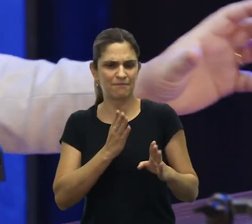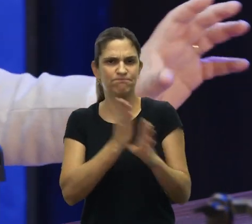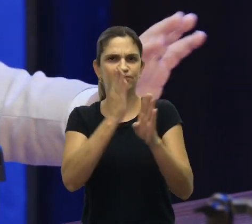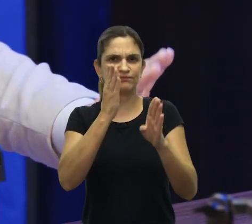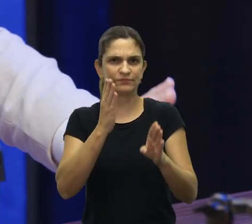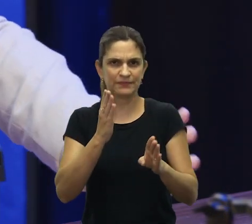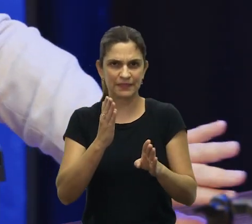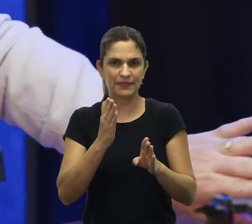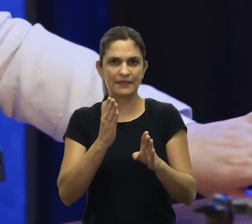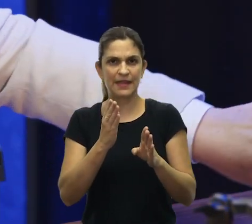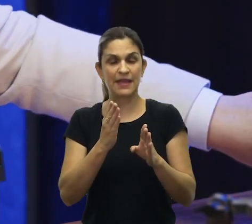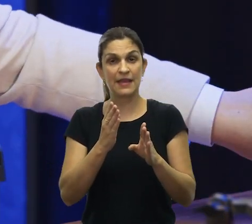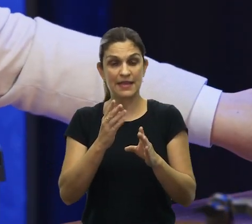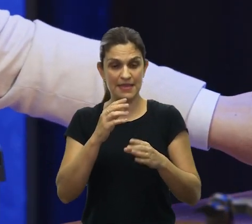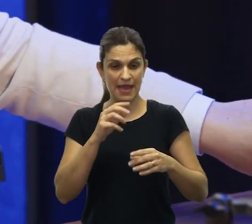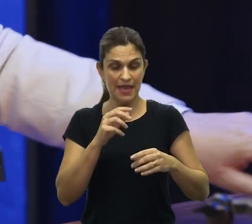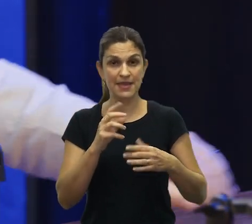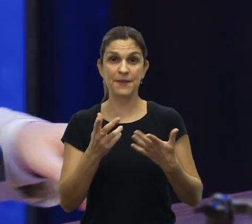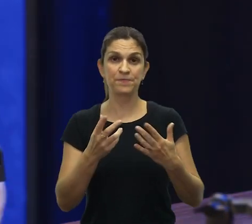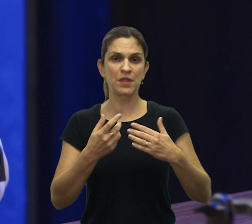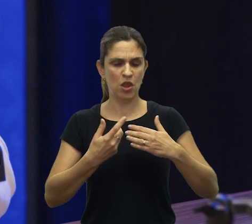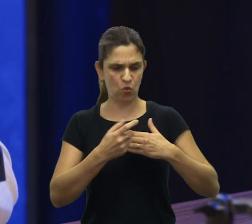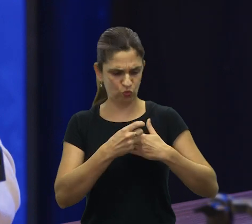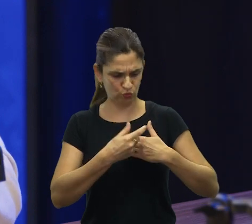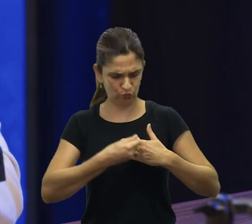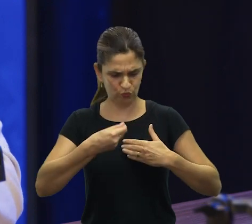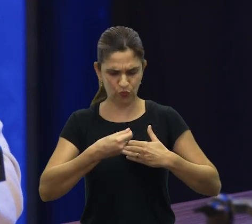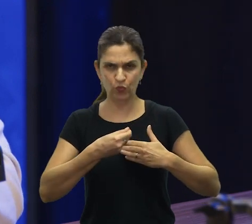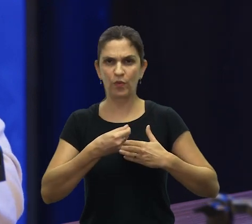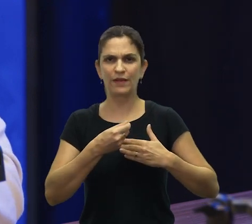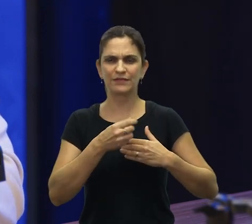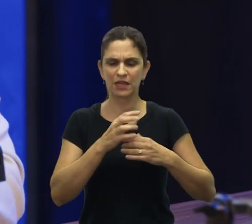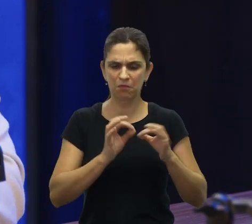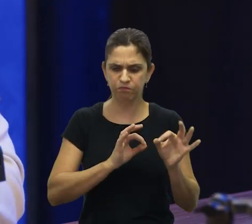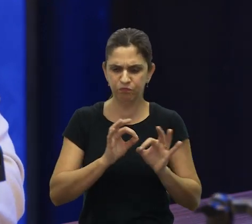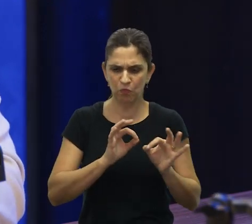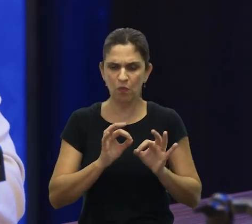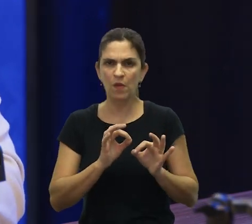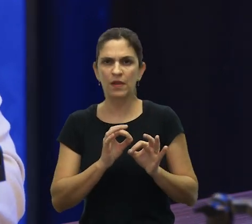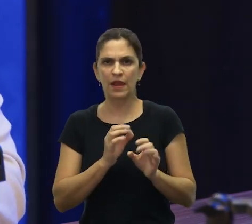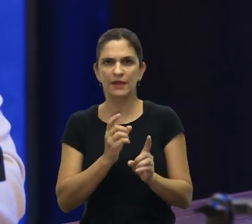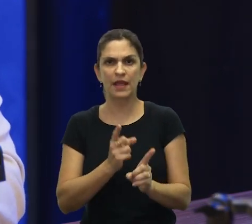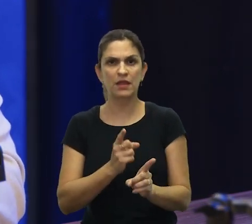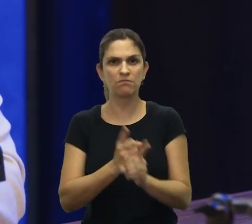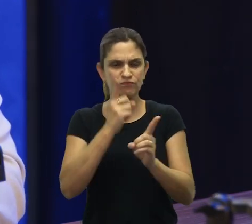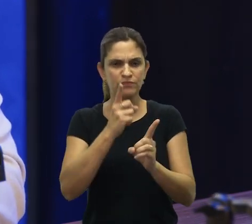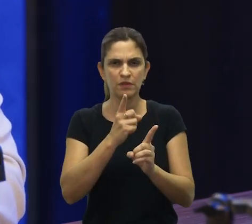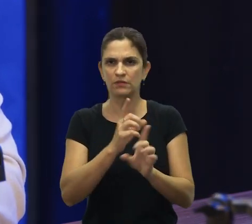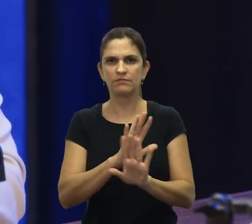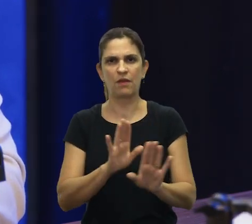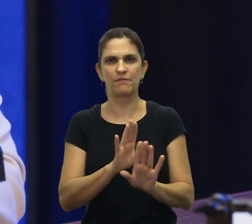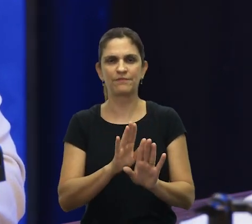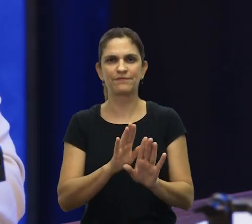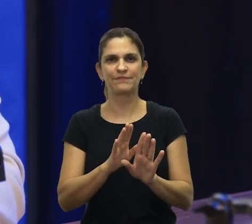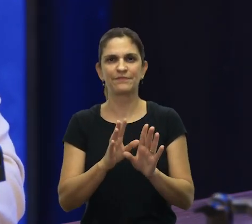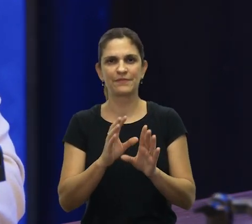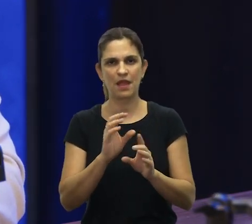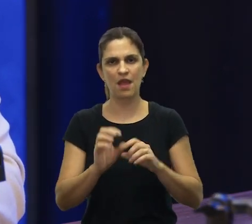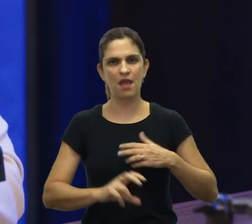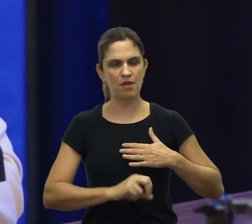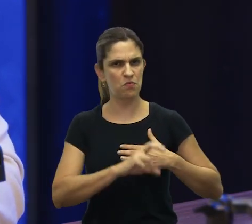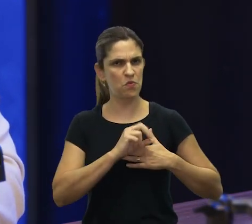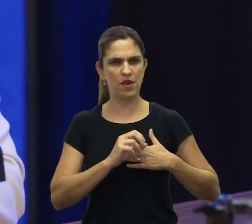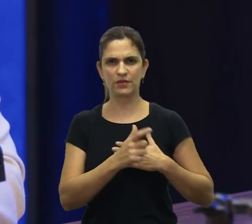biópsias, excluindo o câncer. E todas essas devidamente encaminhadas ou para a cirurgia ou para o tratamento